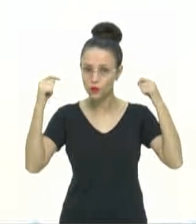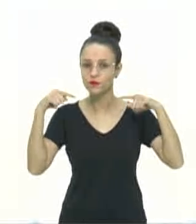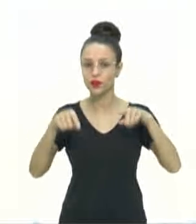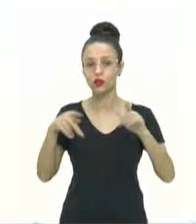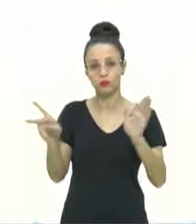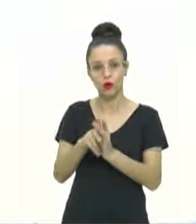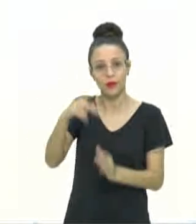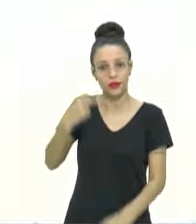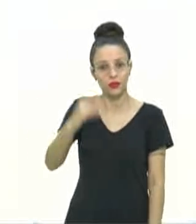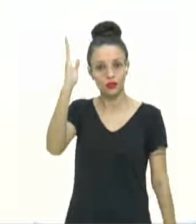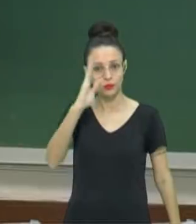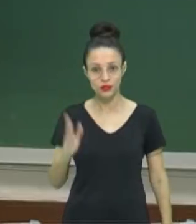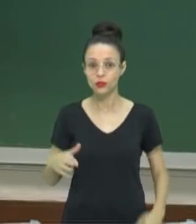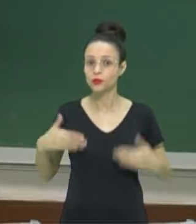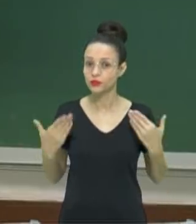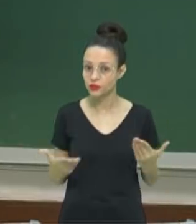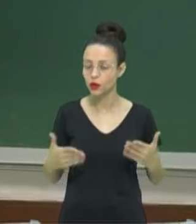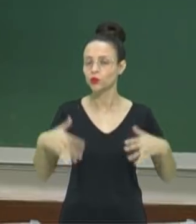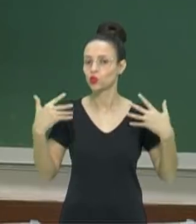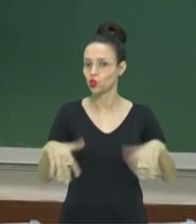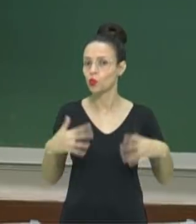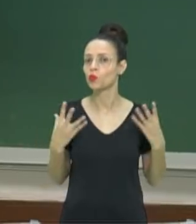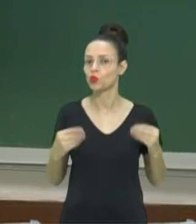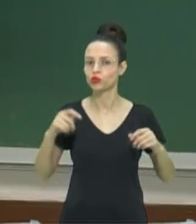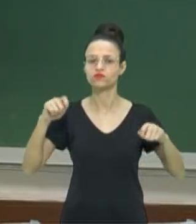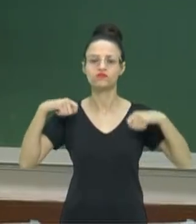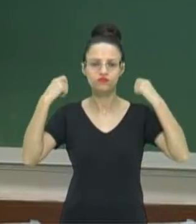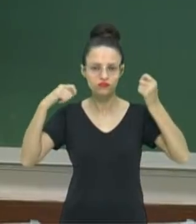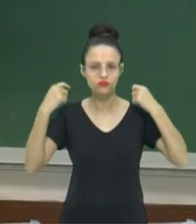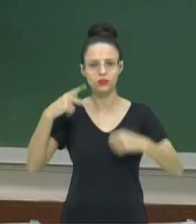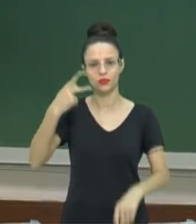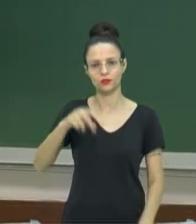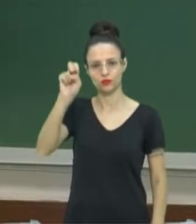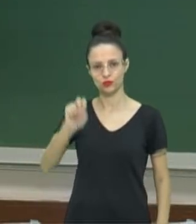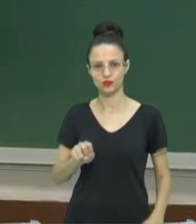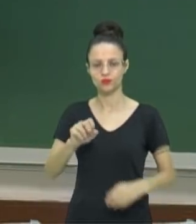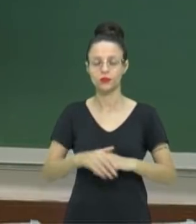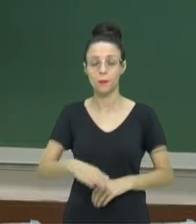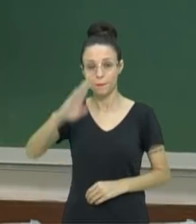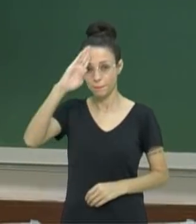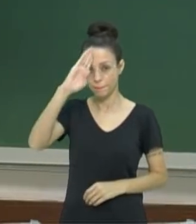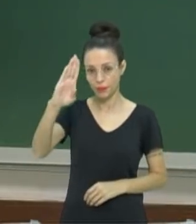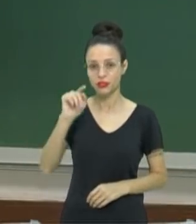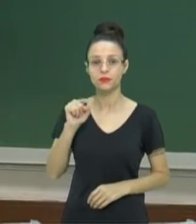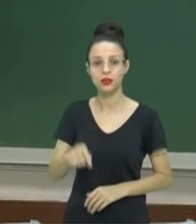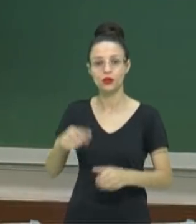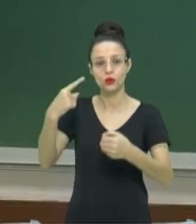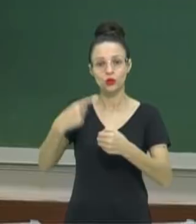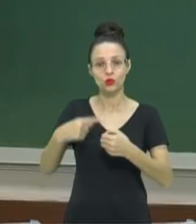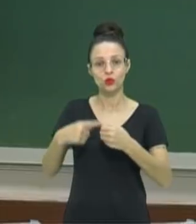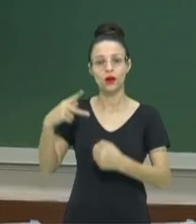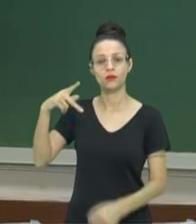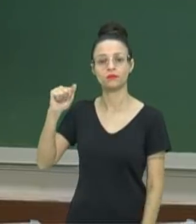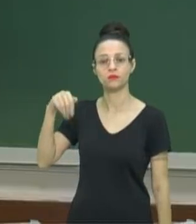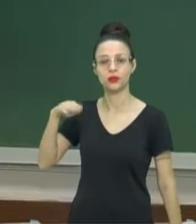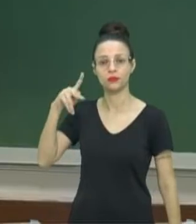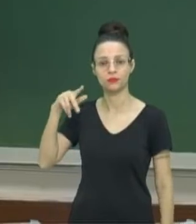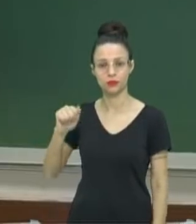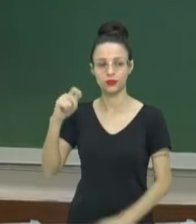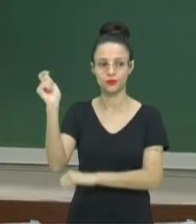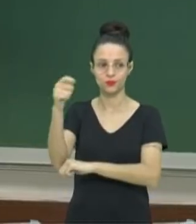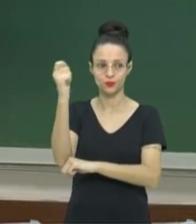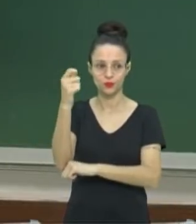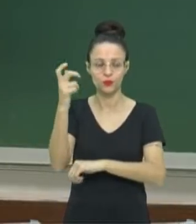no Brasil. Então, a participação na criação de ovinos é bem grande na região sul, principalmente na Campanha Gaúcha, certo? A